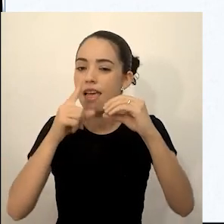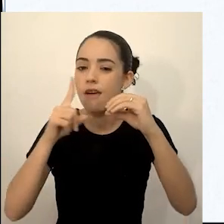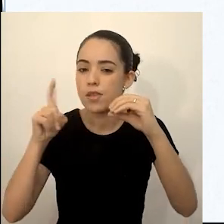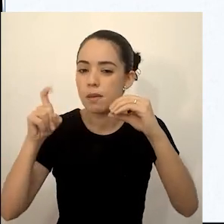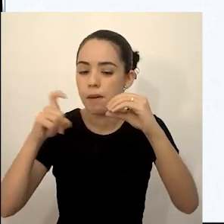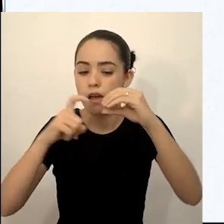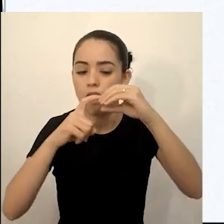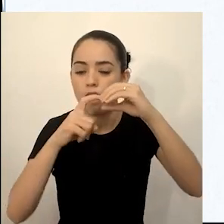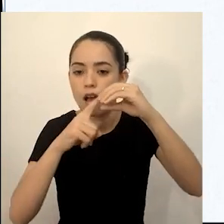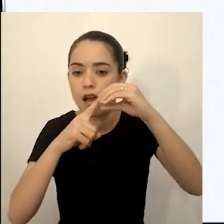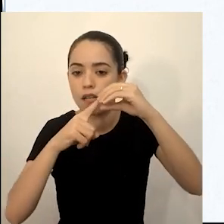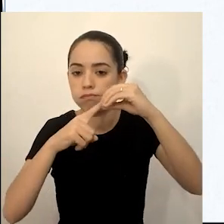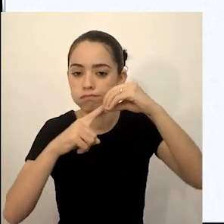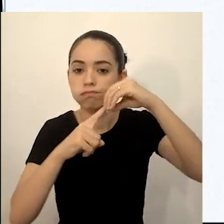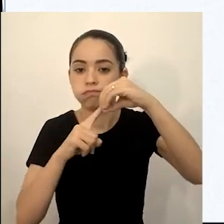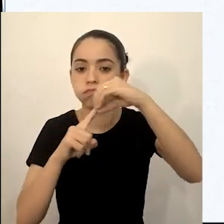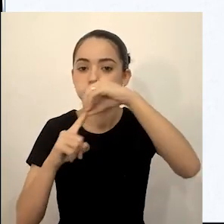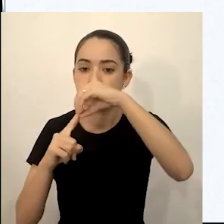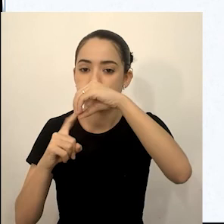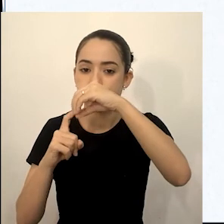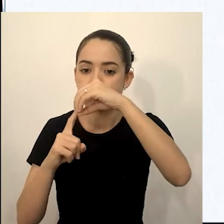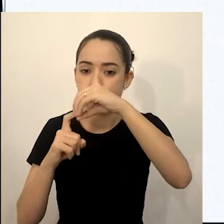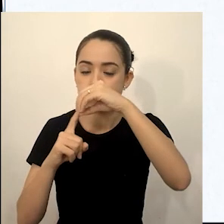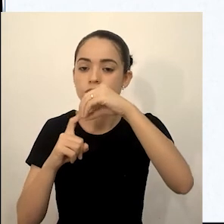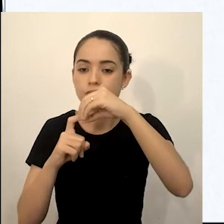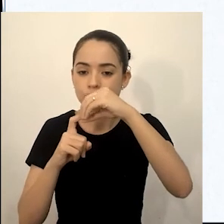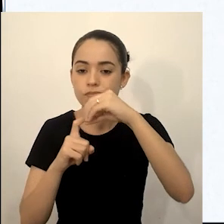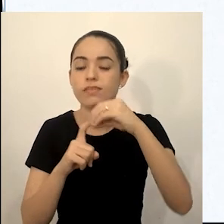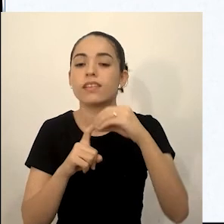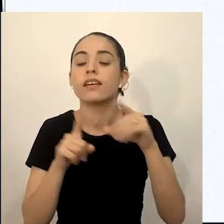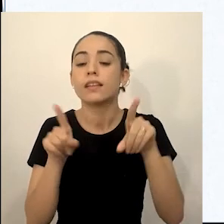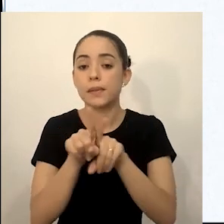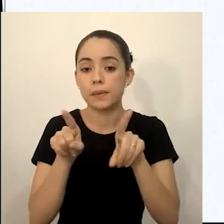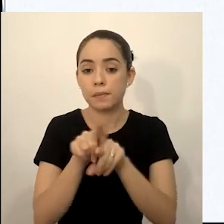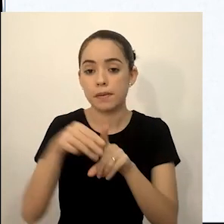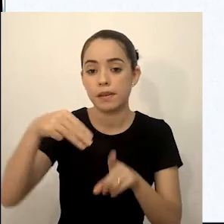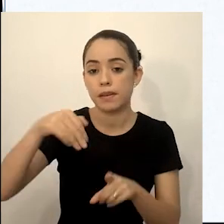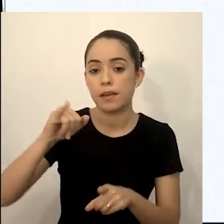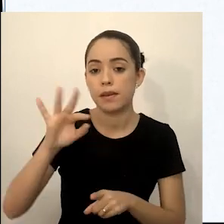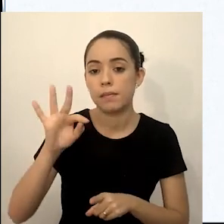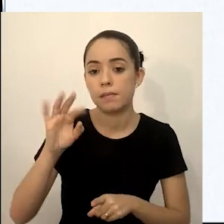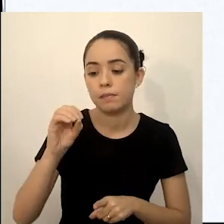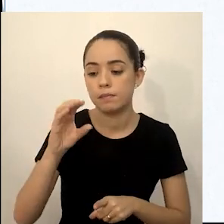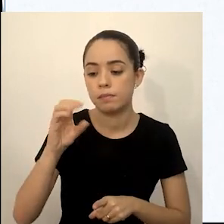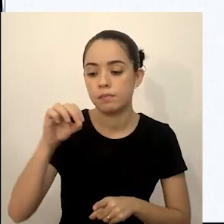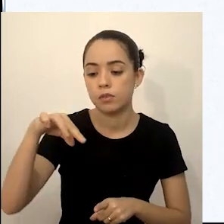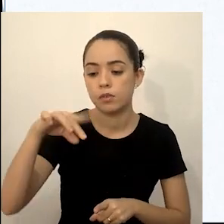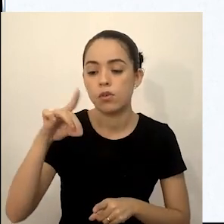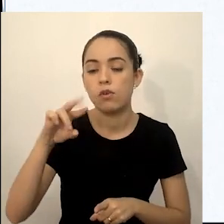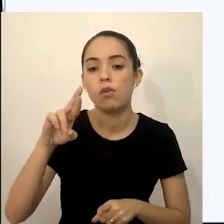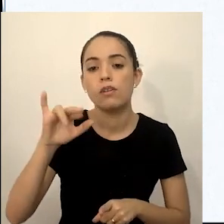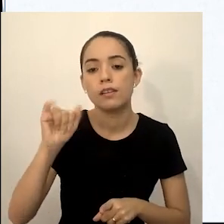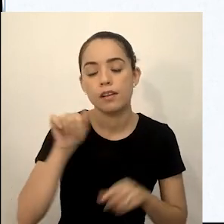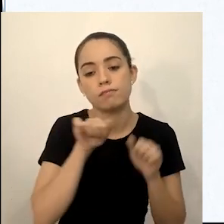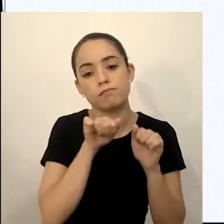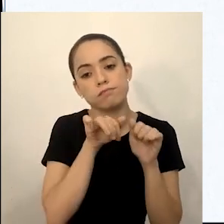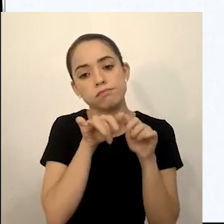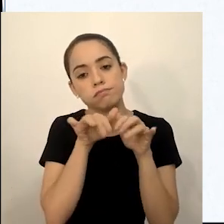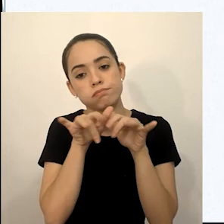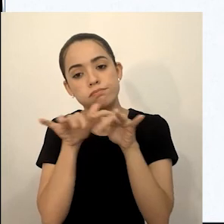mitocôndrias direcionam-se para o entorno do axonema em